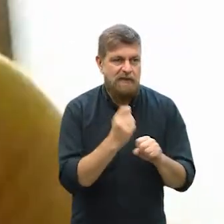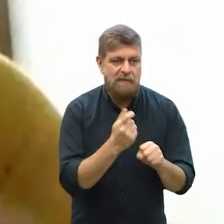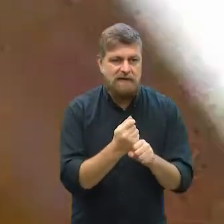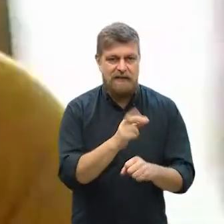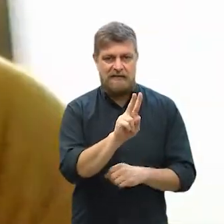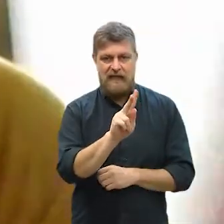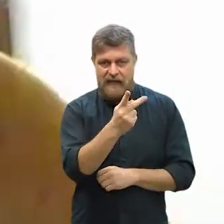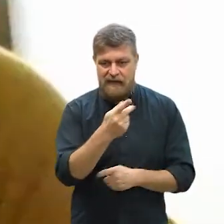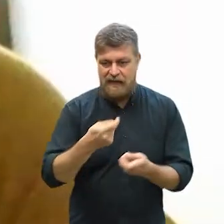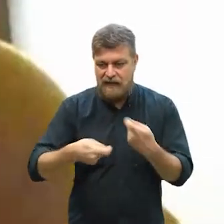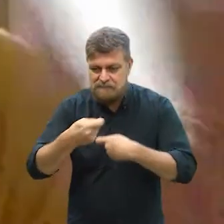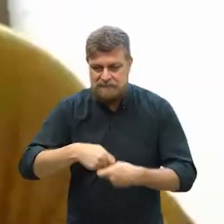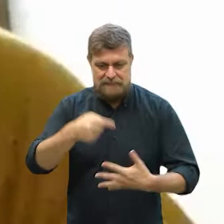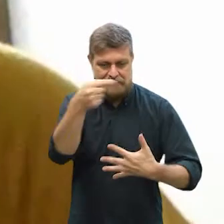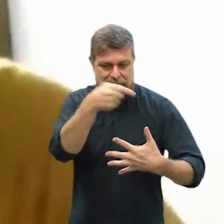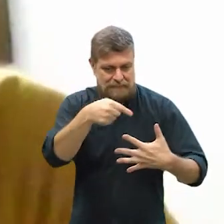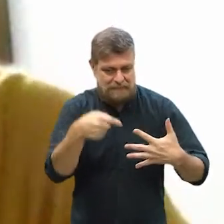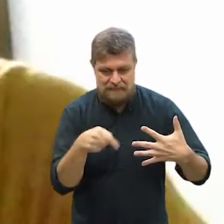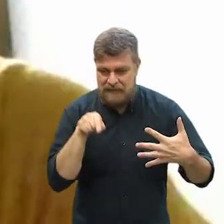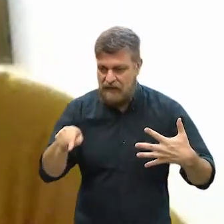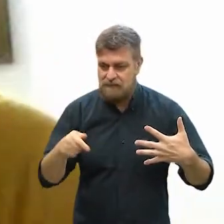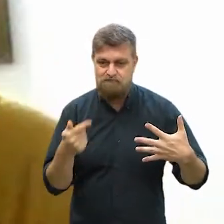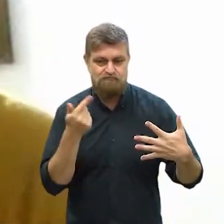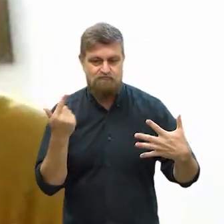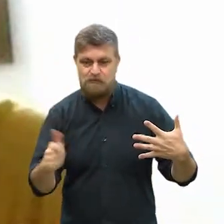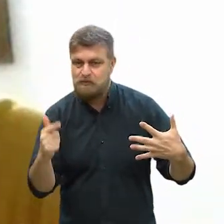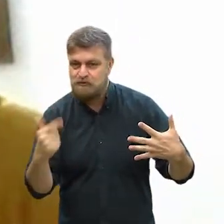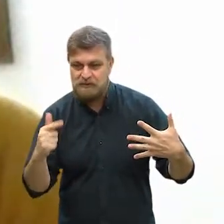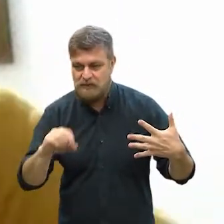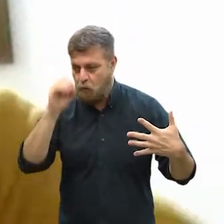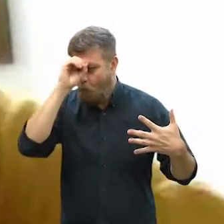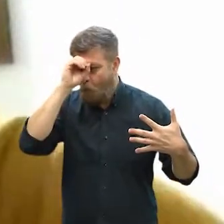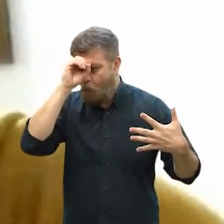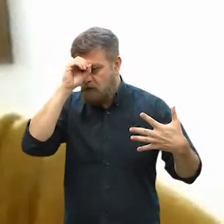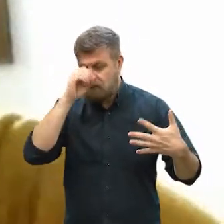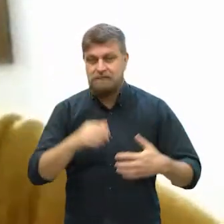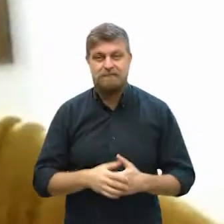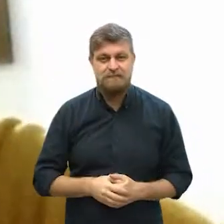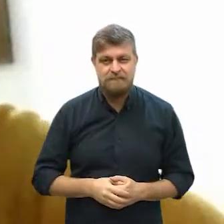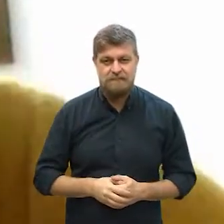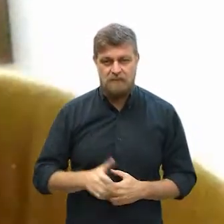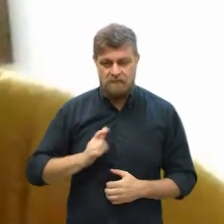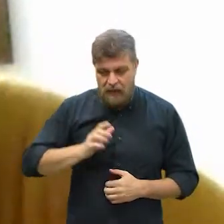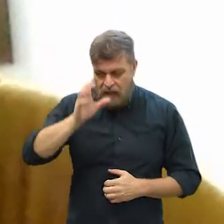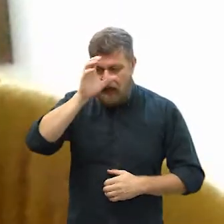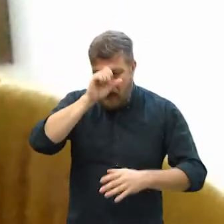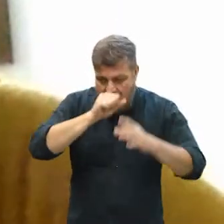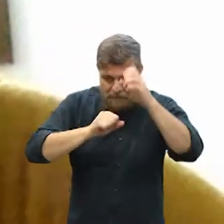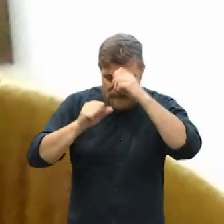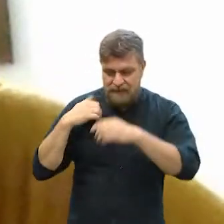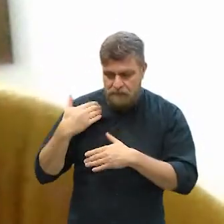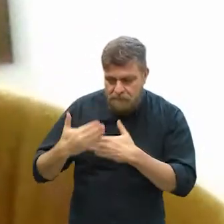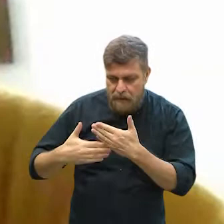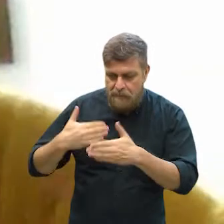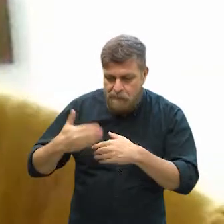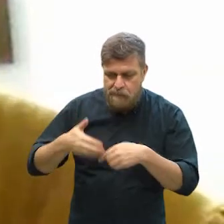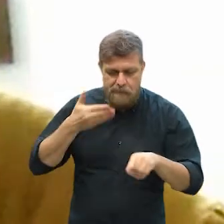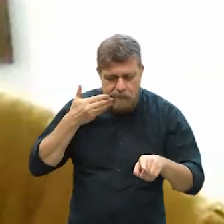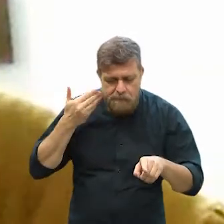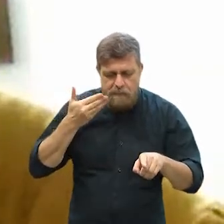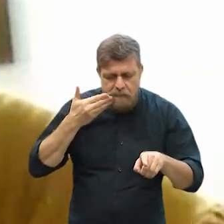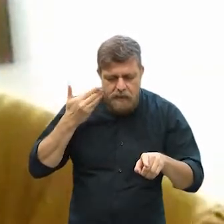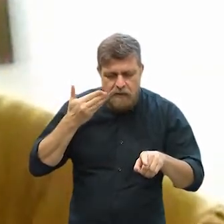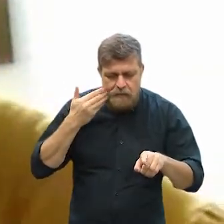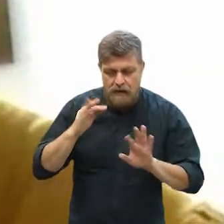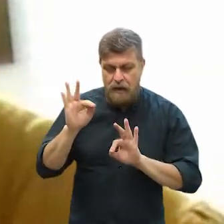com administrativo, com um monte de outras coisas que você não tinha antes conhecimento, mas vai aprendendo ao mesmo tempo, né? Então,